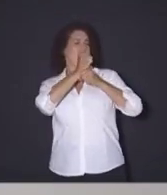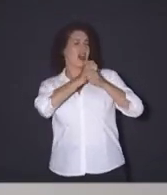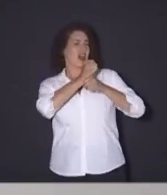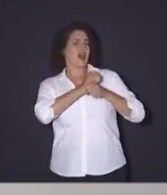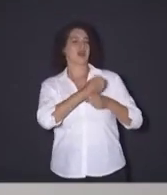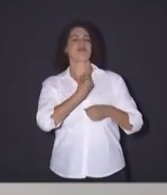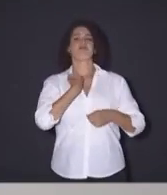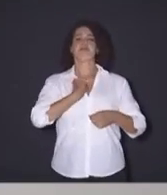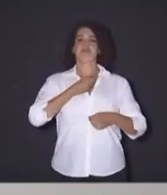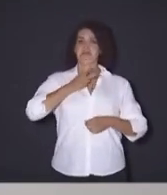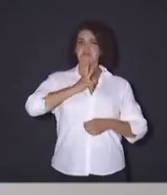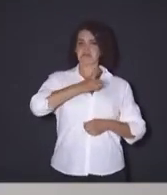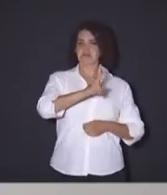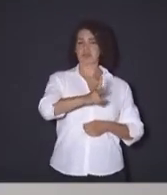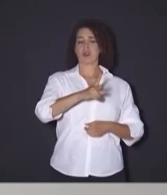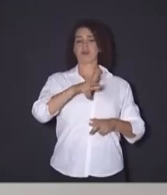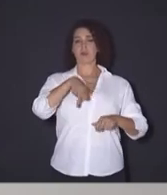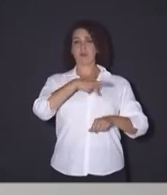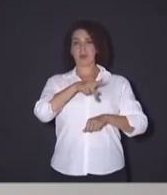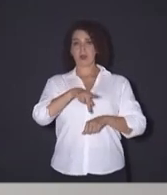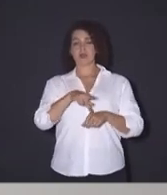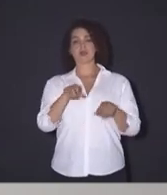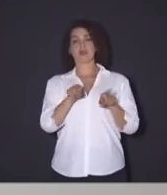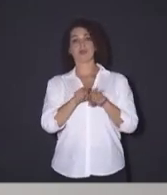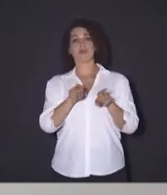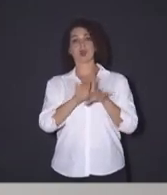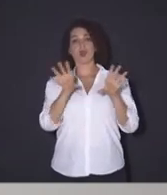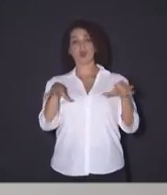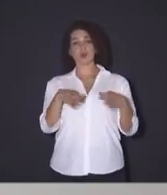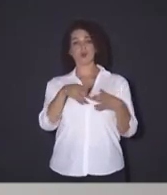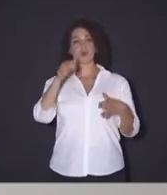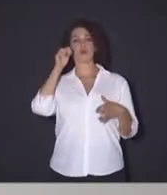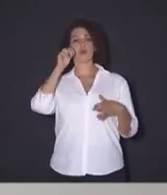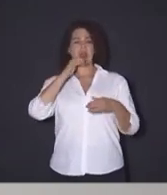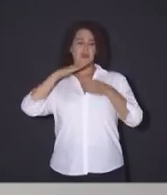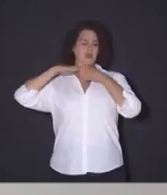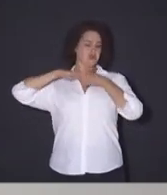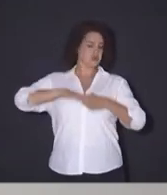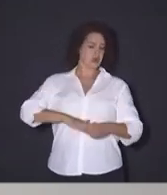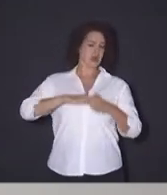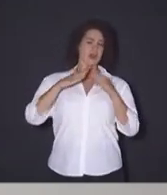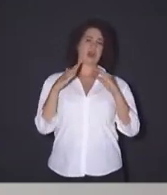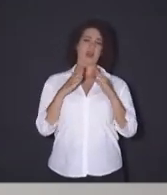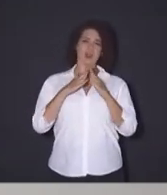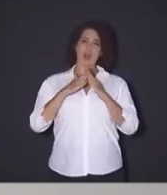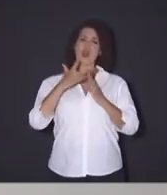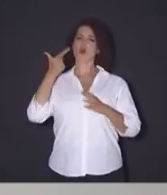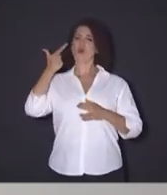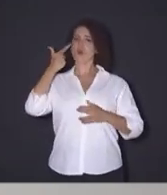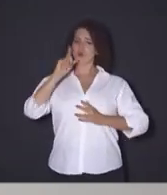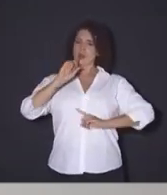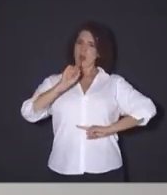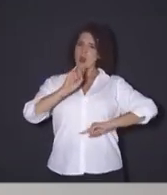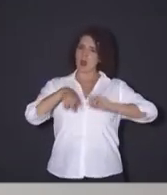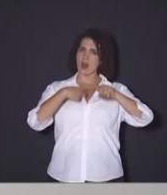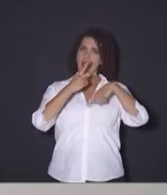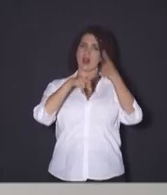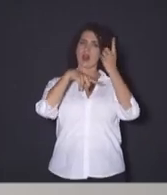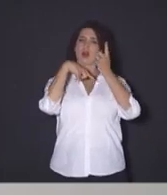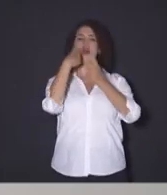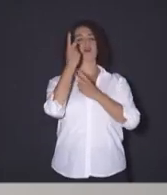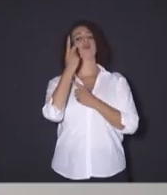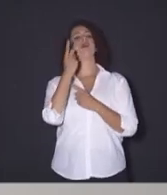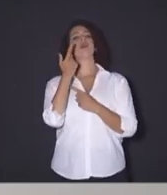as mulheres por situações de opressão diversas nas suas casas e elas conseguiram reproduzir dar continuidade